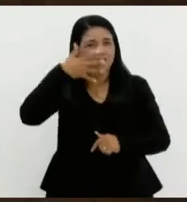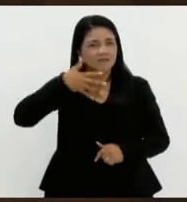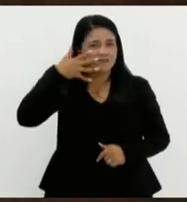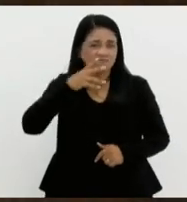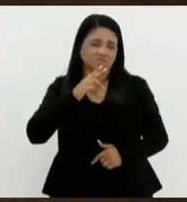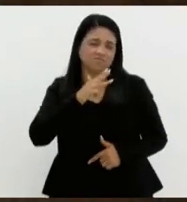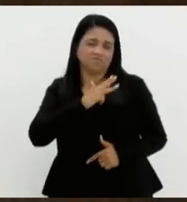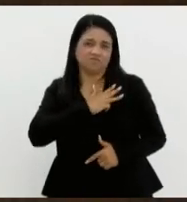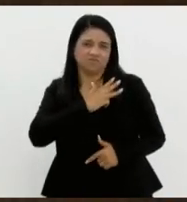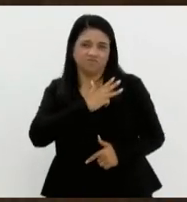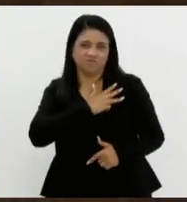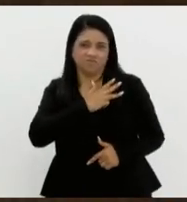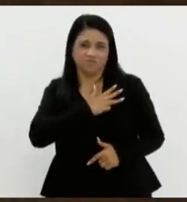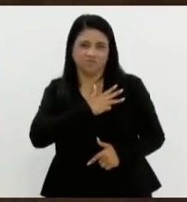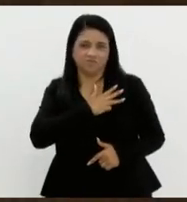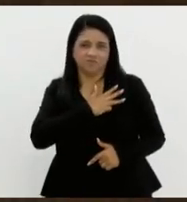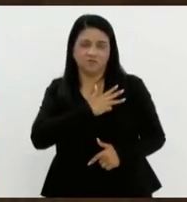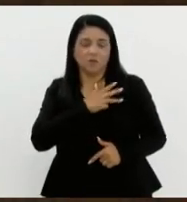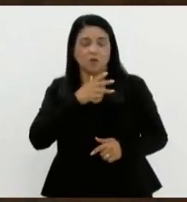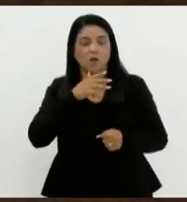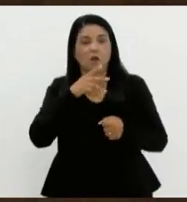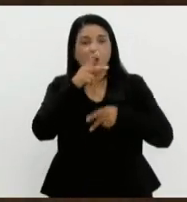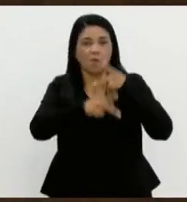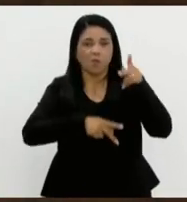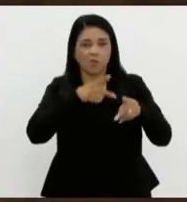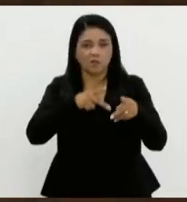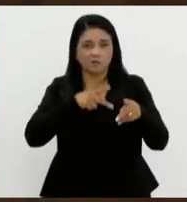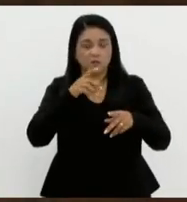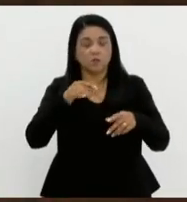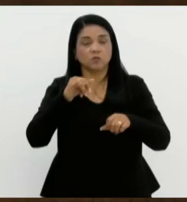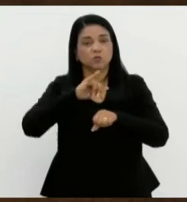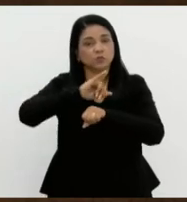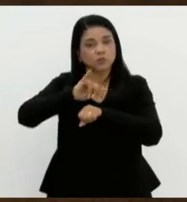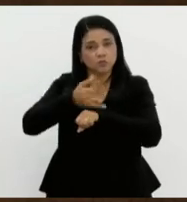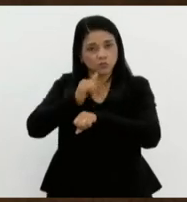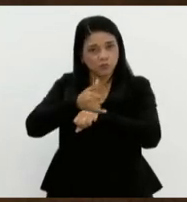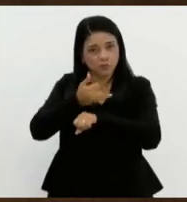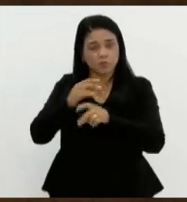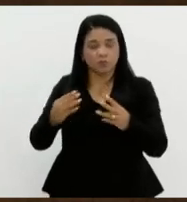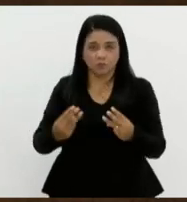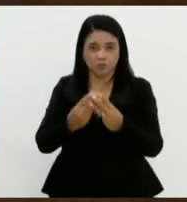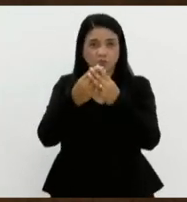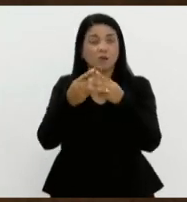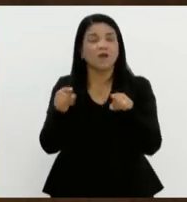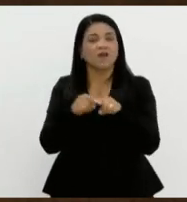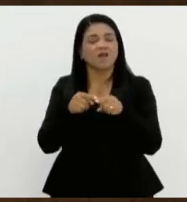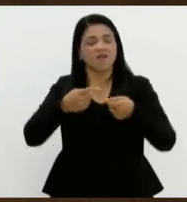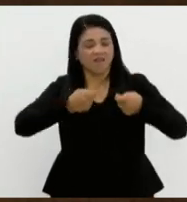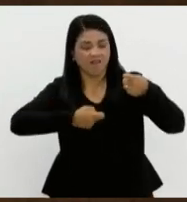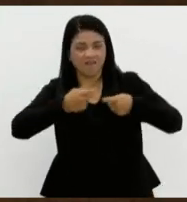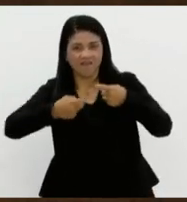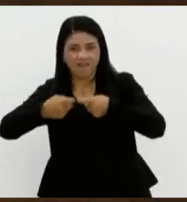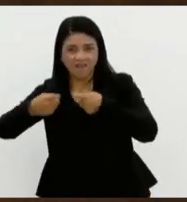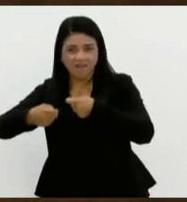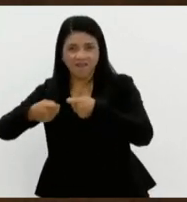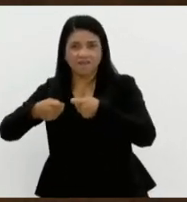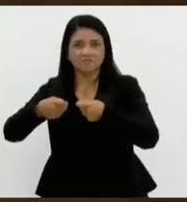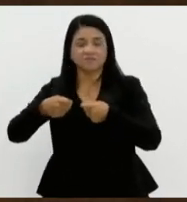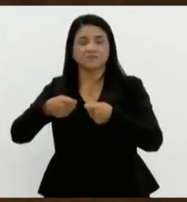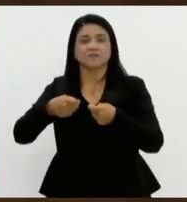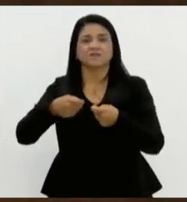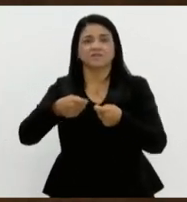Lula com relação ao povo judeu e ao que está acontecendo, essa guerra trágica na faixa de